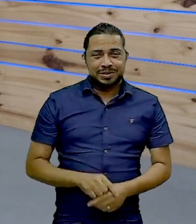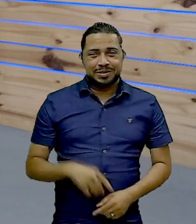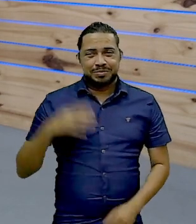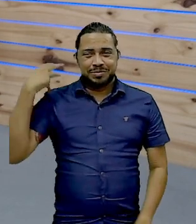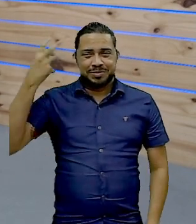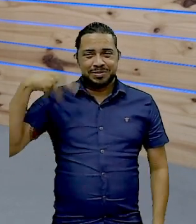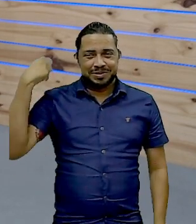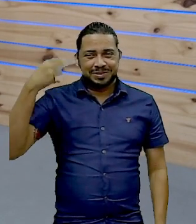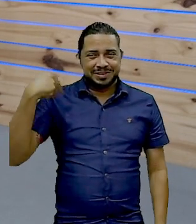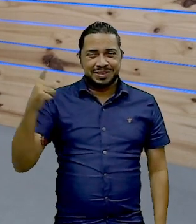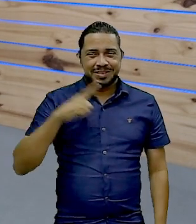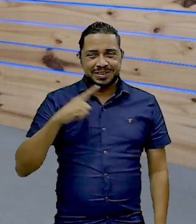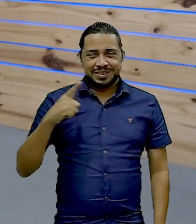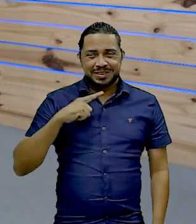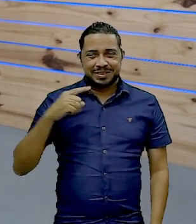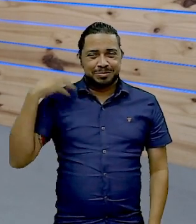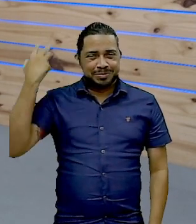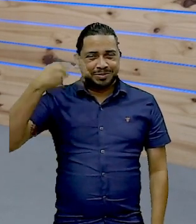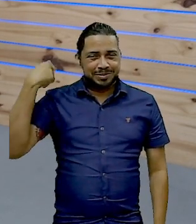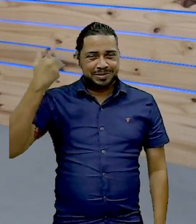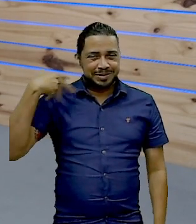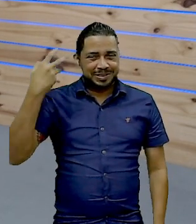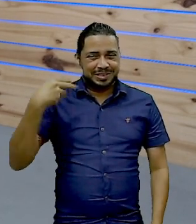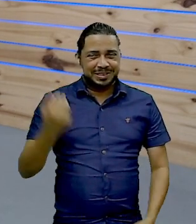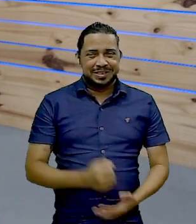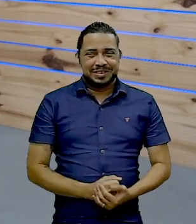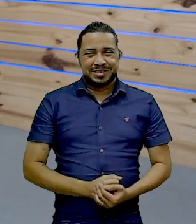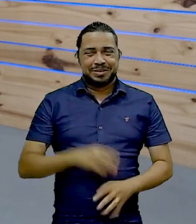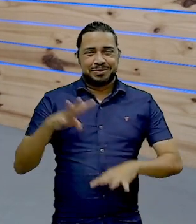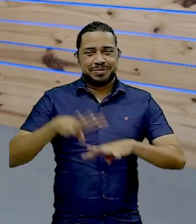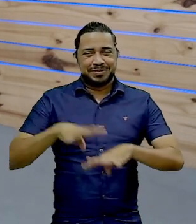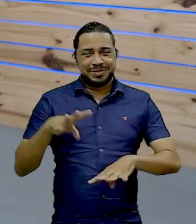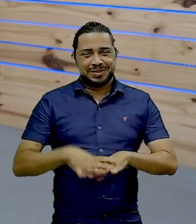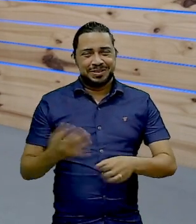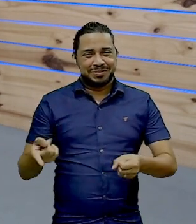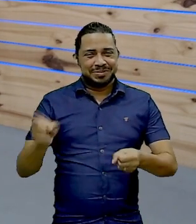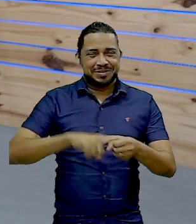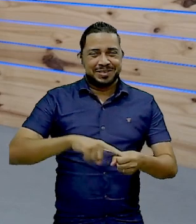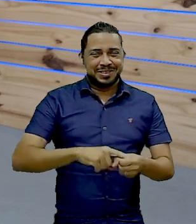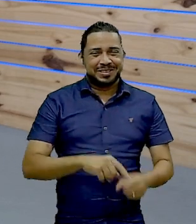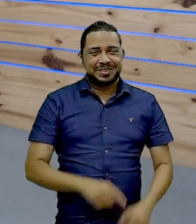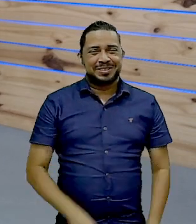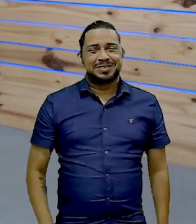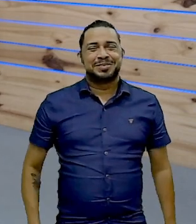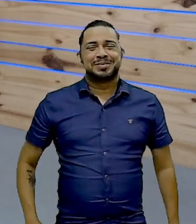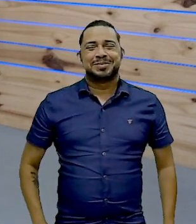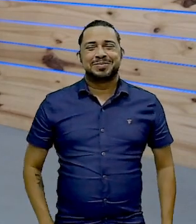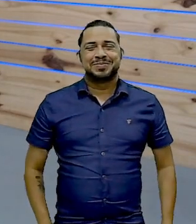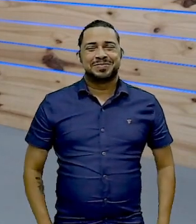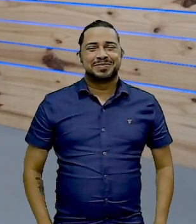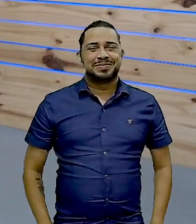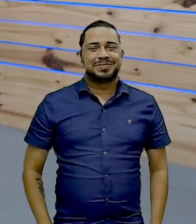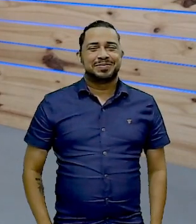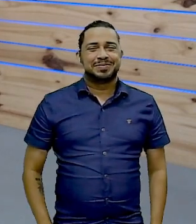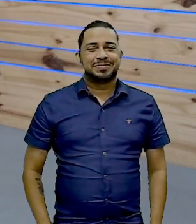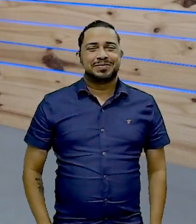som aí, porque tem música para o DJ da matemática voltou. Vamos lá!